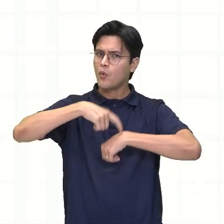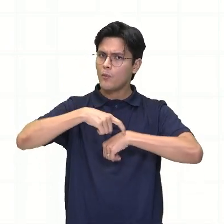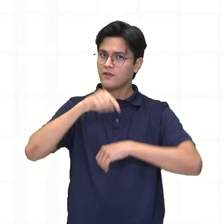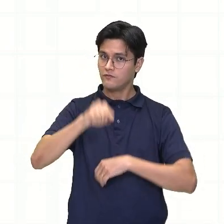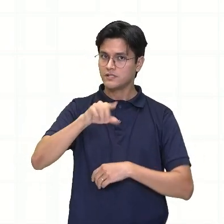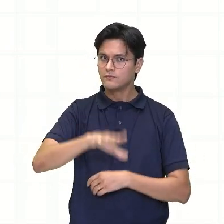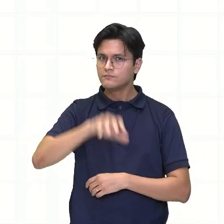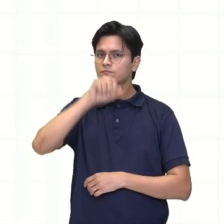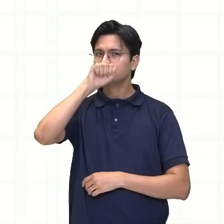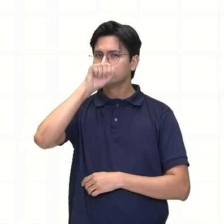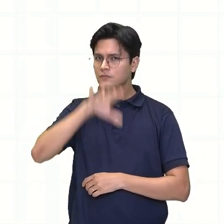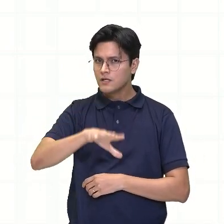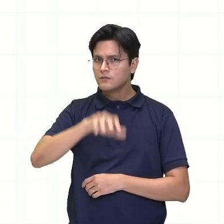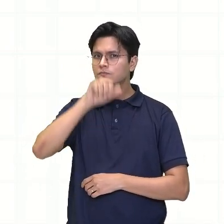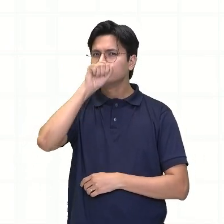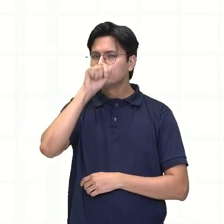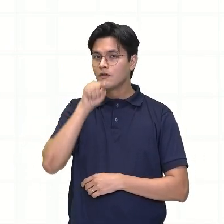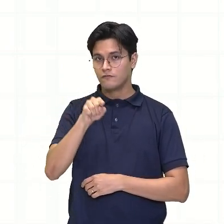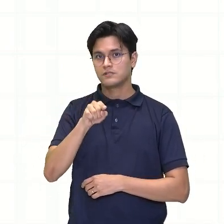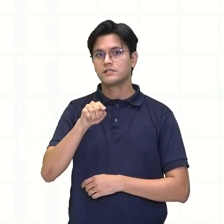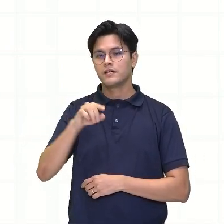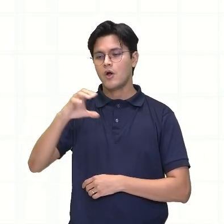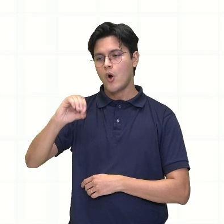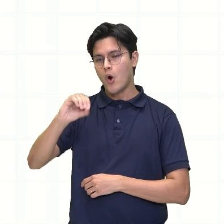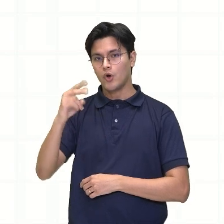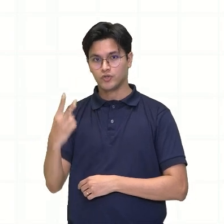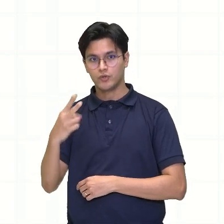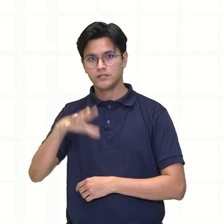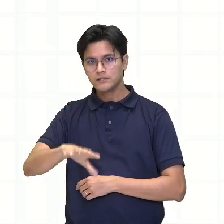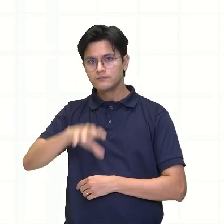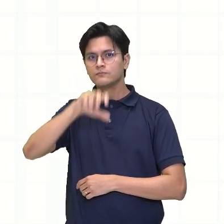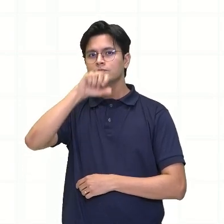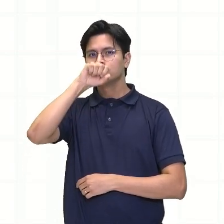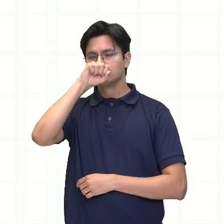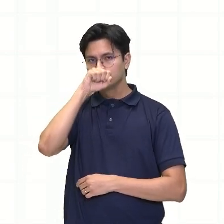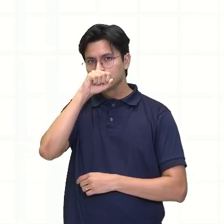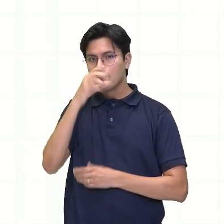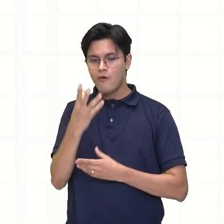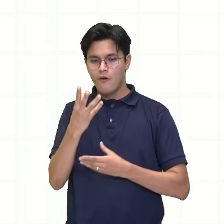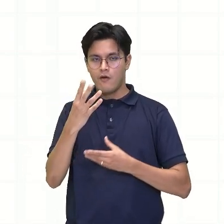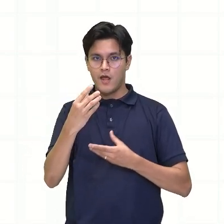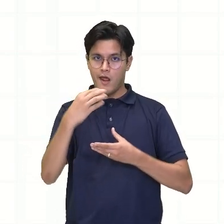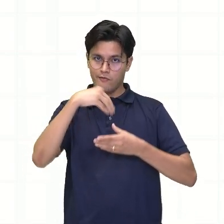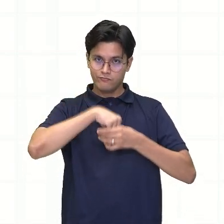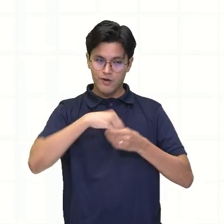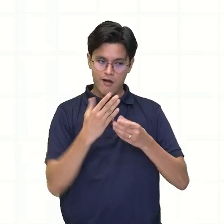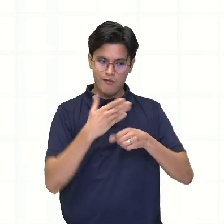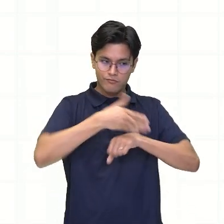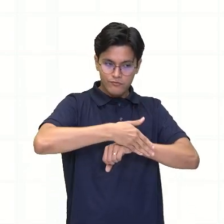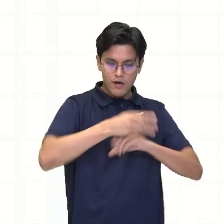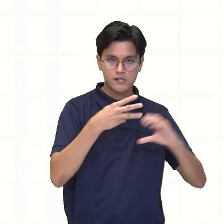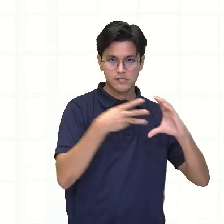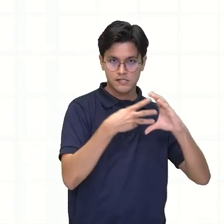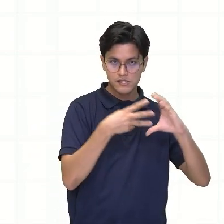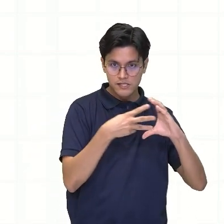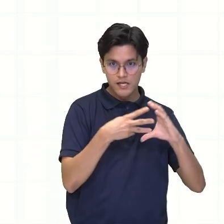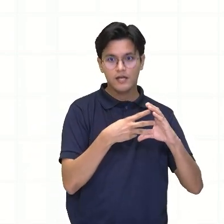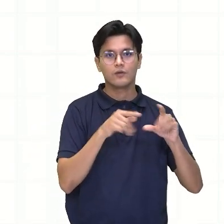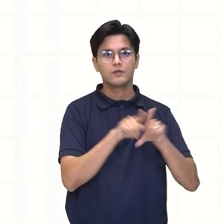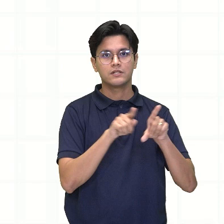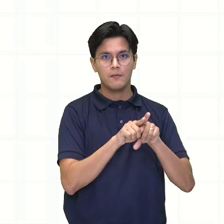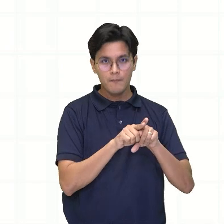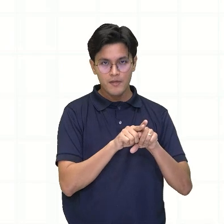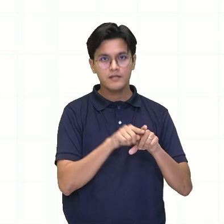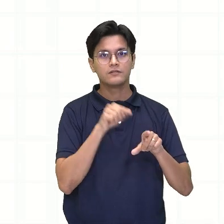gás oxigênio que vai entrar também nas suas células e vai ser transportado aqui para dentro das